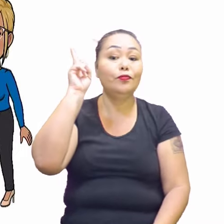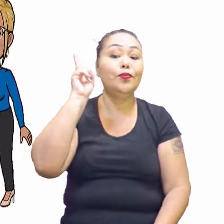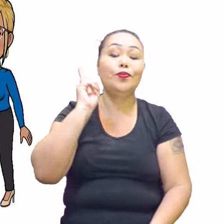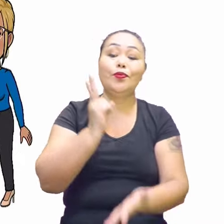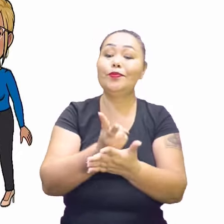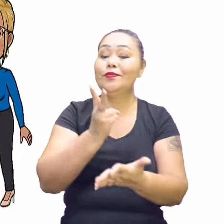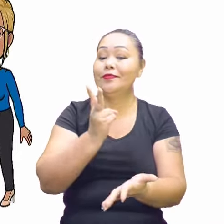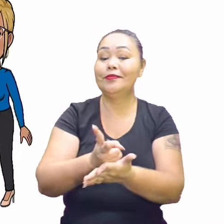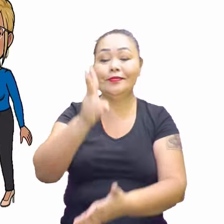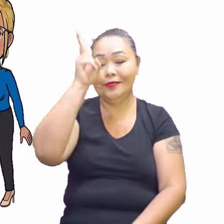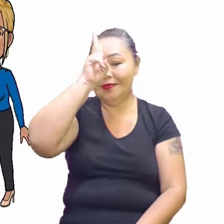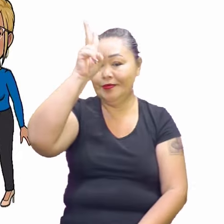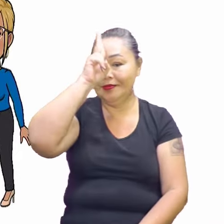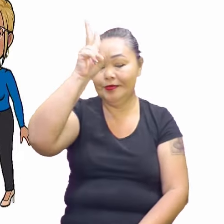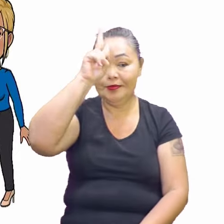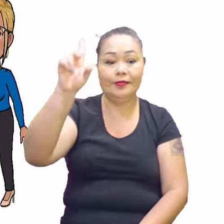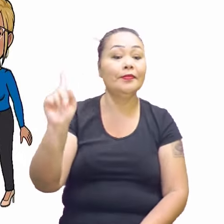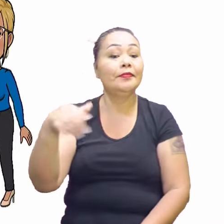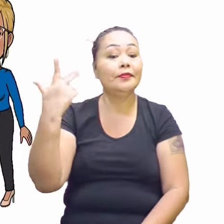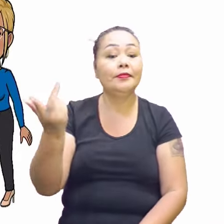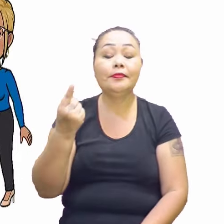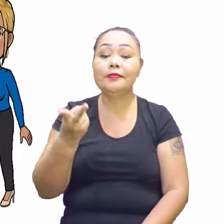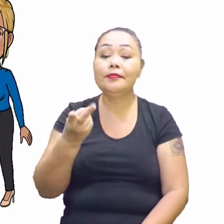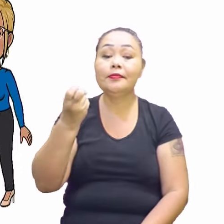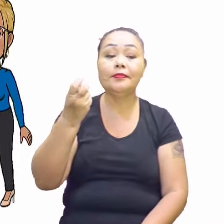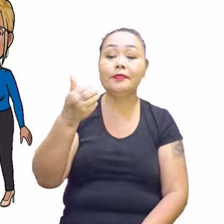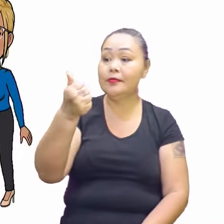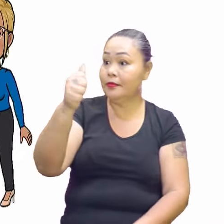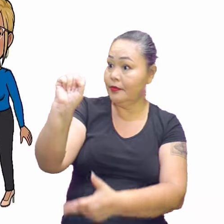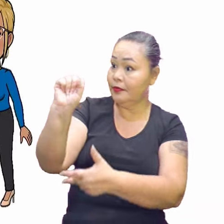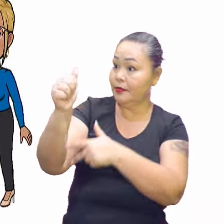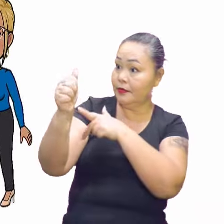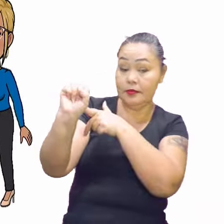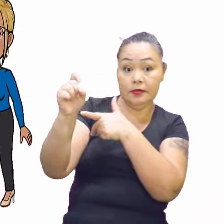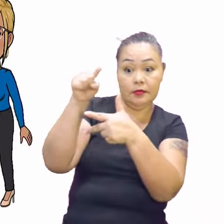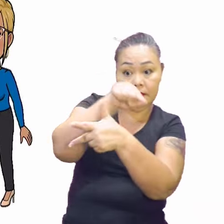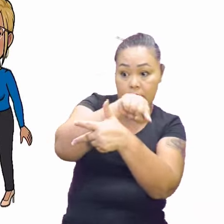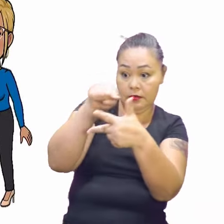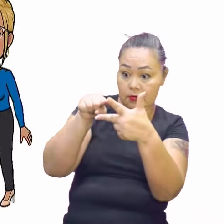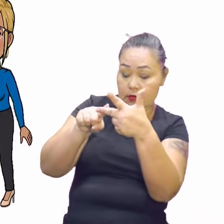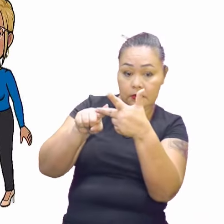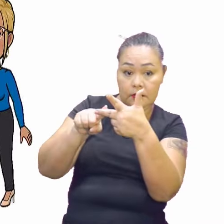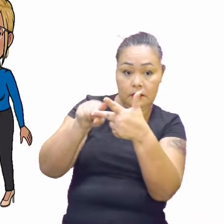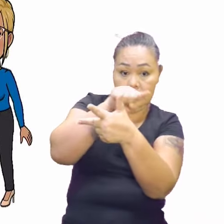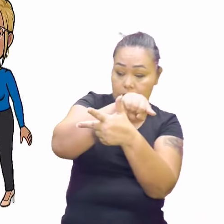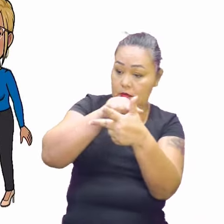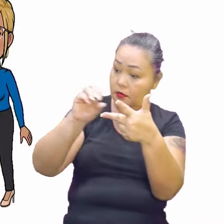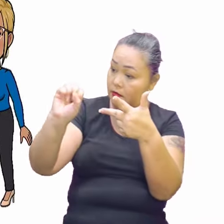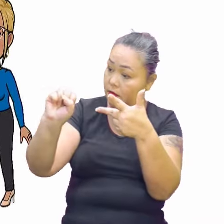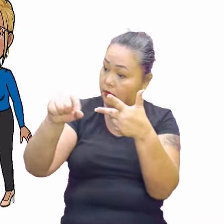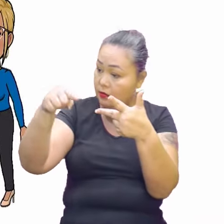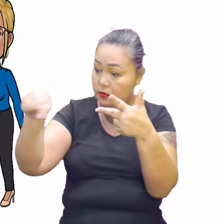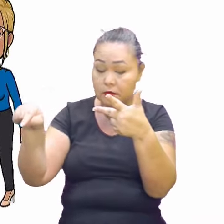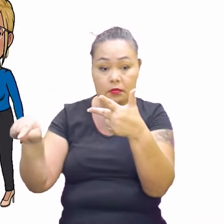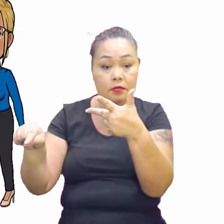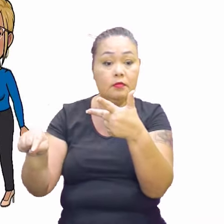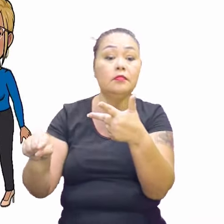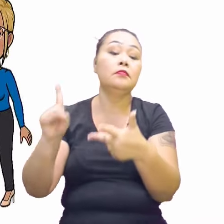inesquecíveis. Então aqui, ó, você percebe, olha aqui o determinante, ó, então terceira pessoa.